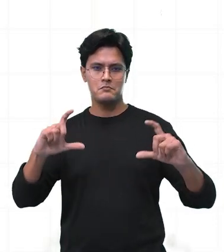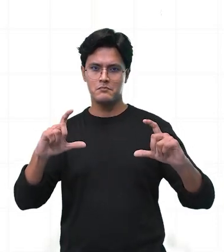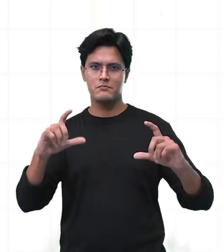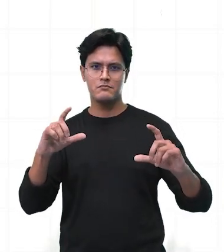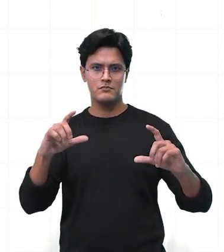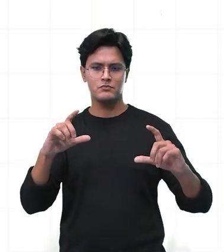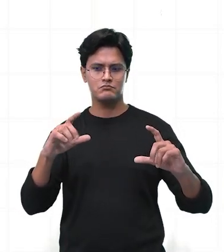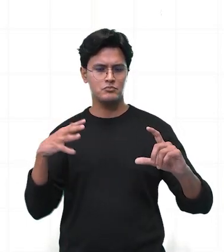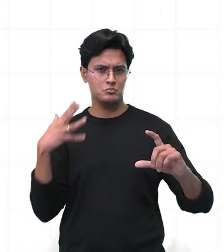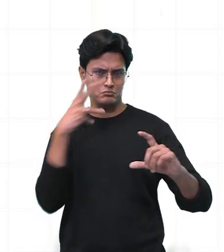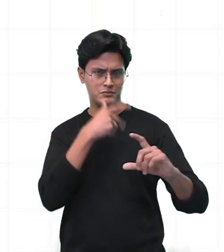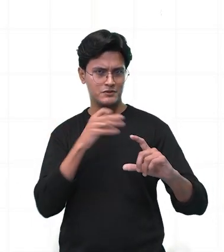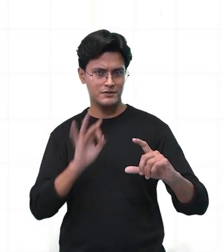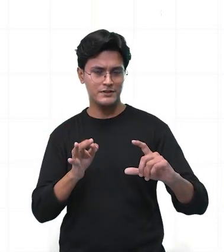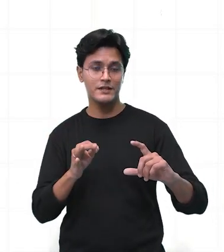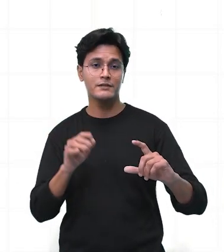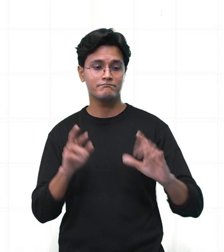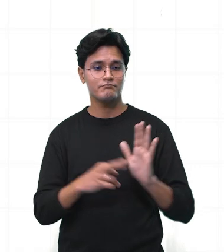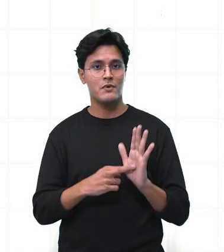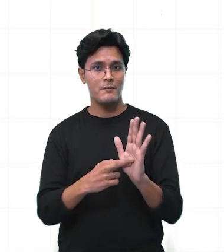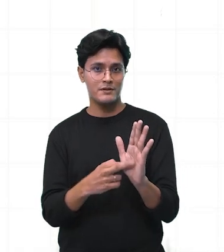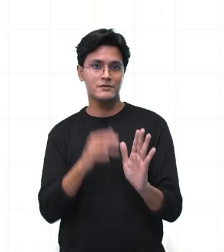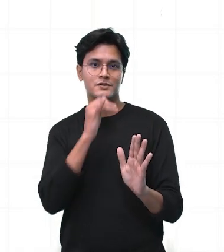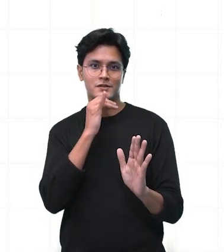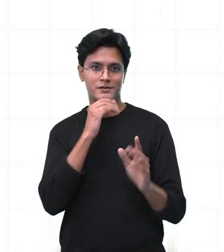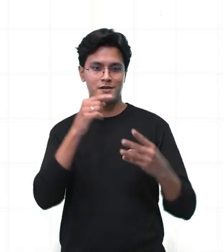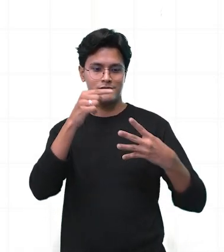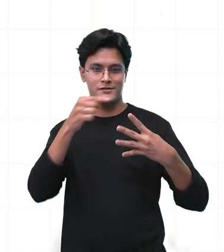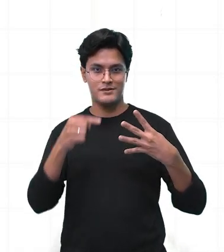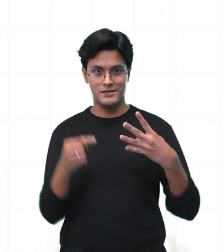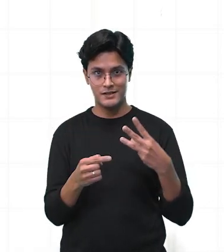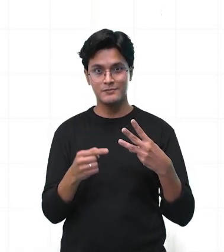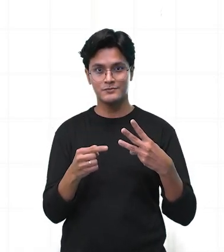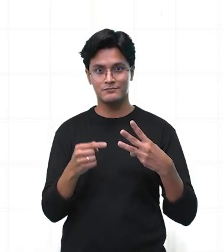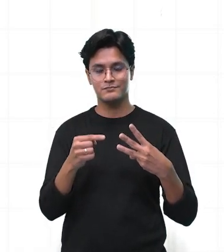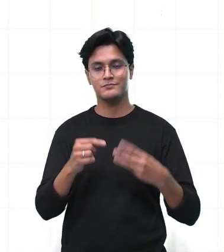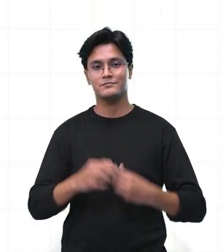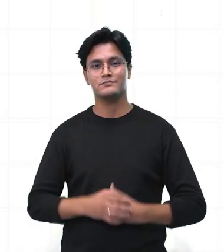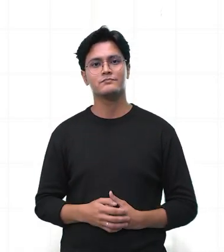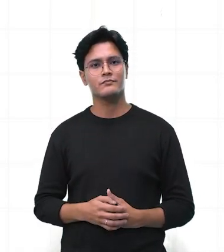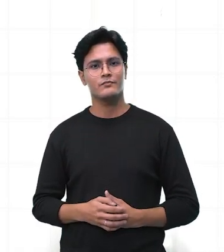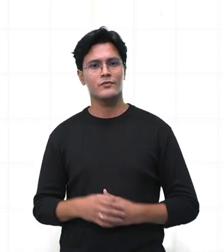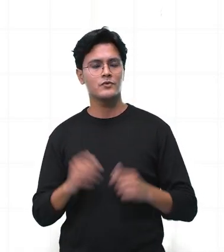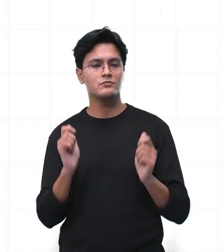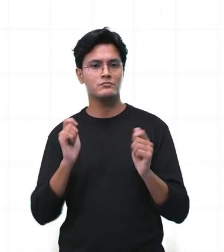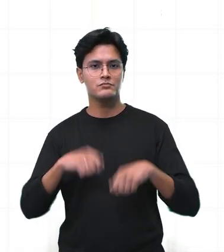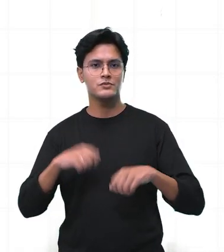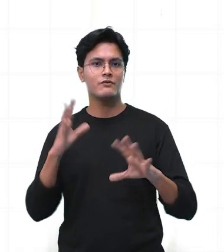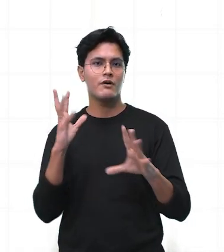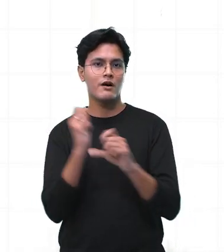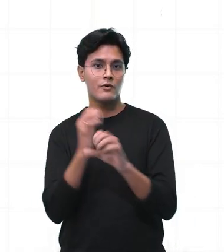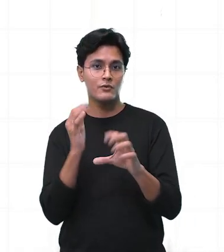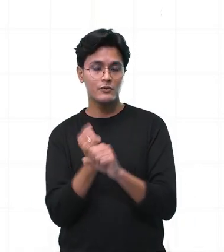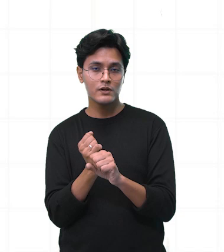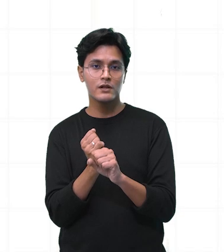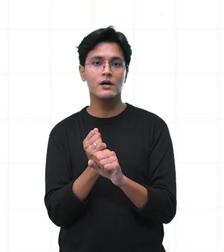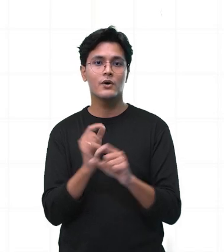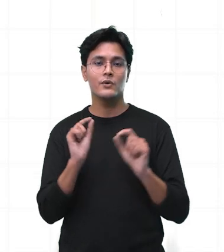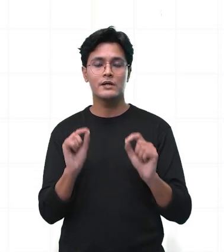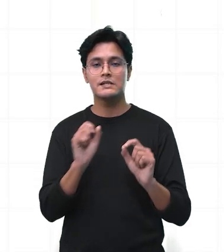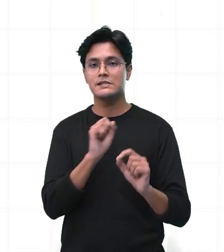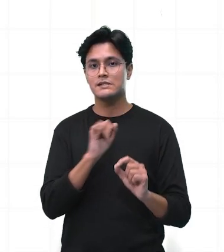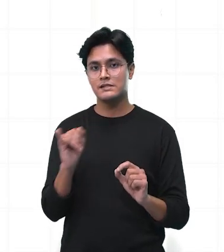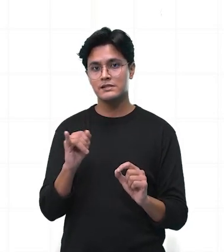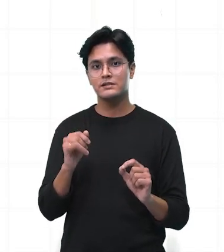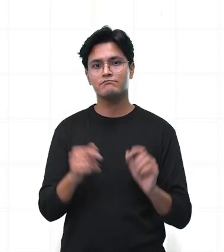está aí as representações, tá? São exemplos para que a gente possa calcular quando um problema